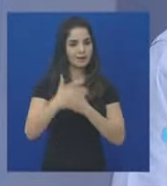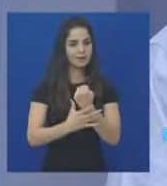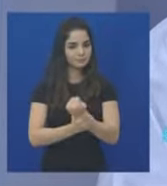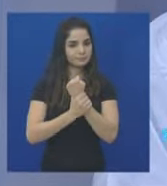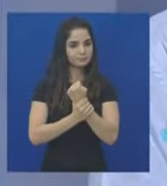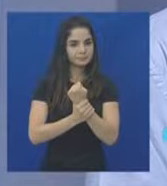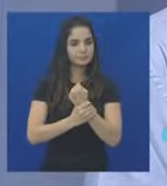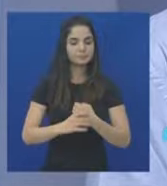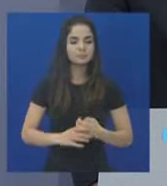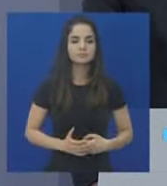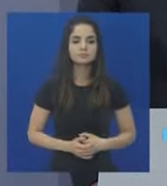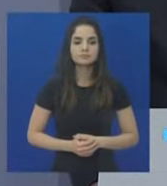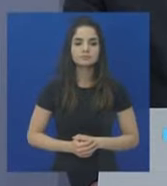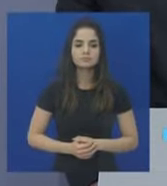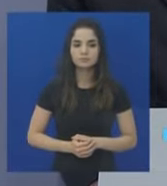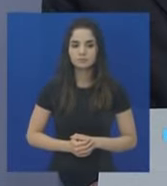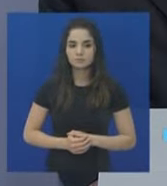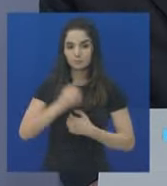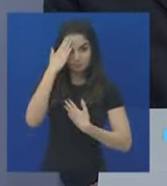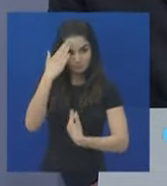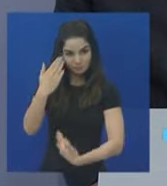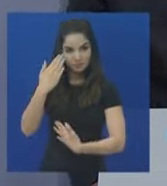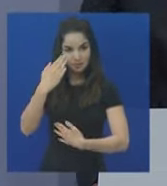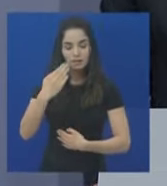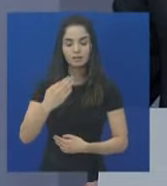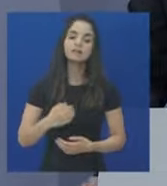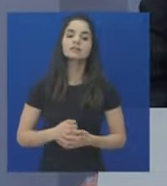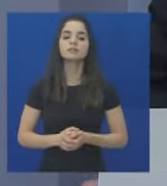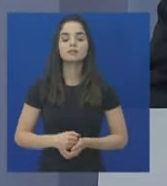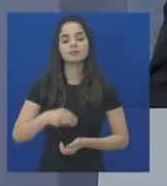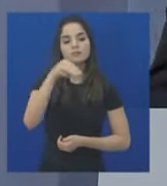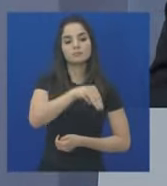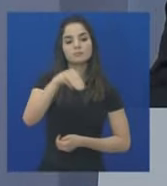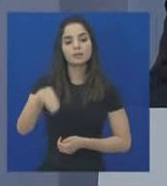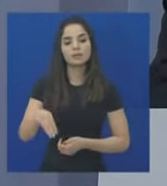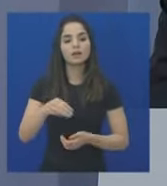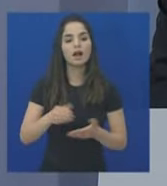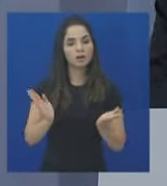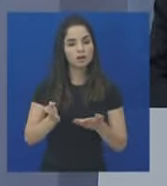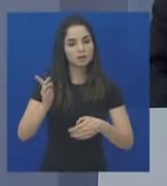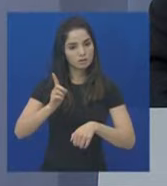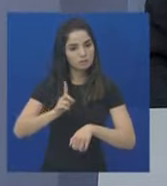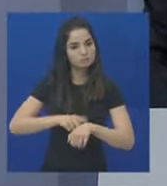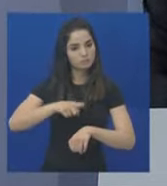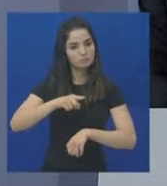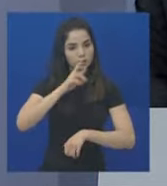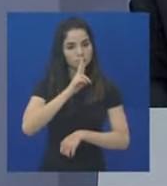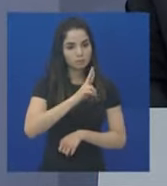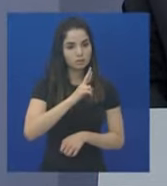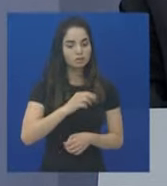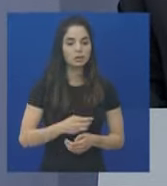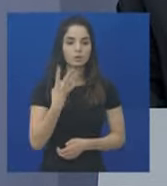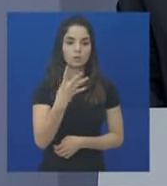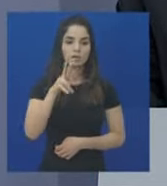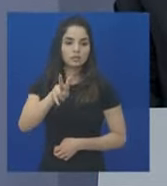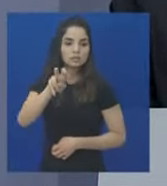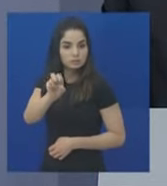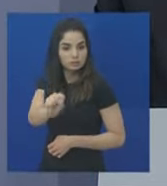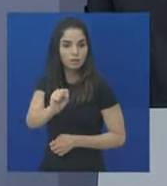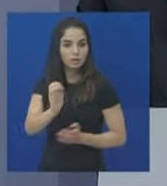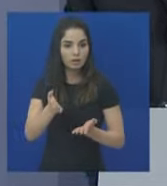da nossa cidade. Obrigado, candidato Paulo César. Candidato Marquinho Mendes, agora o senhor tem uma réplica. São 45 segundos